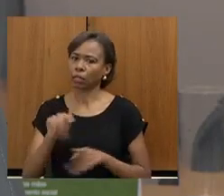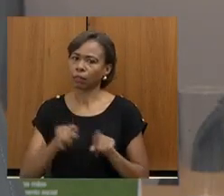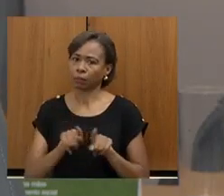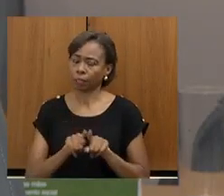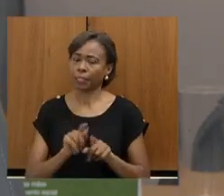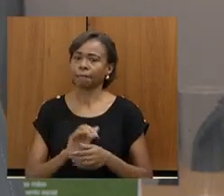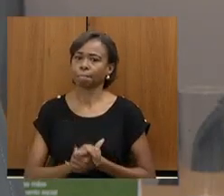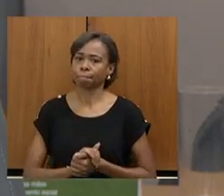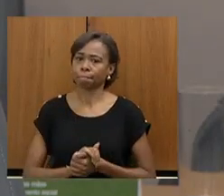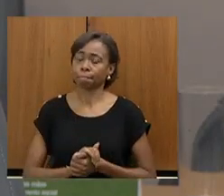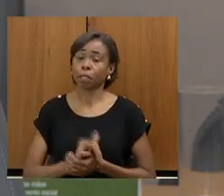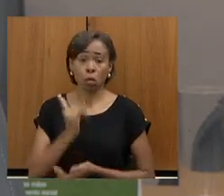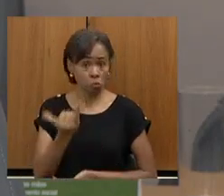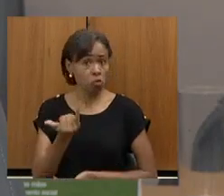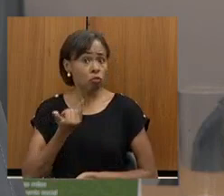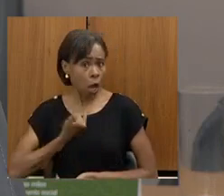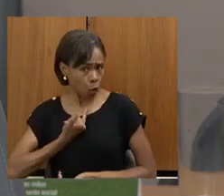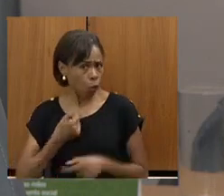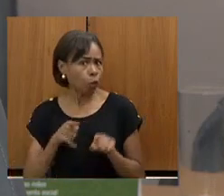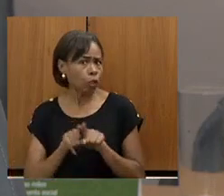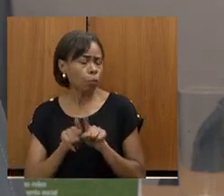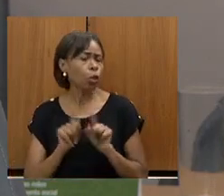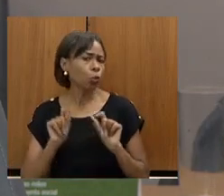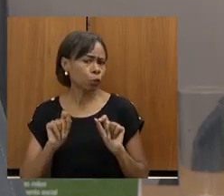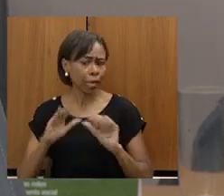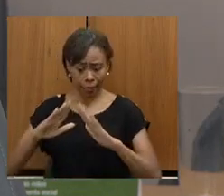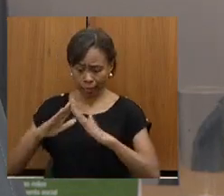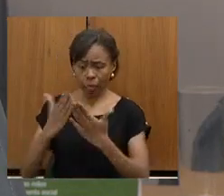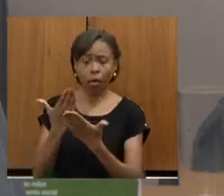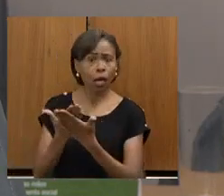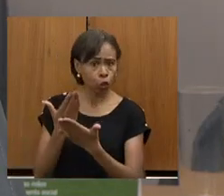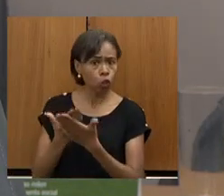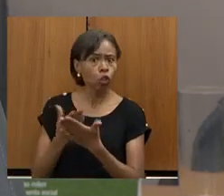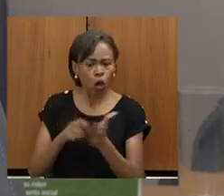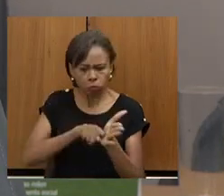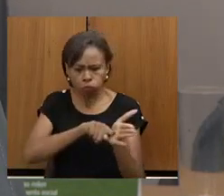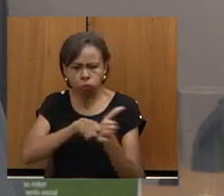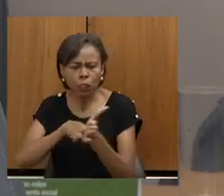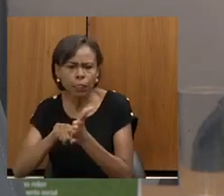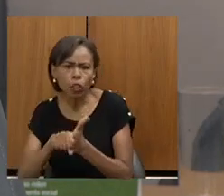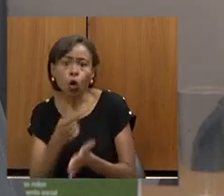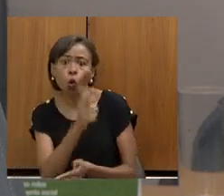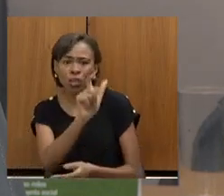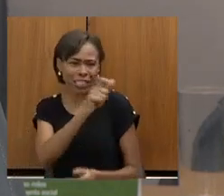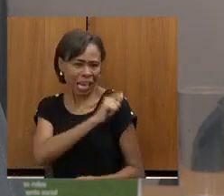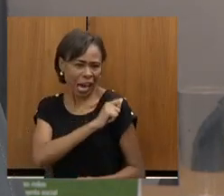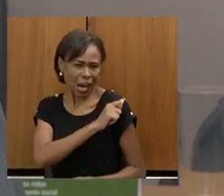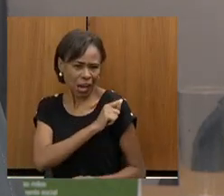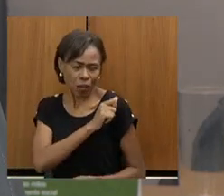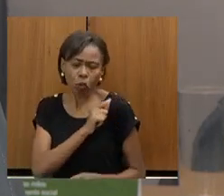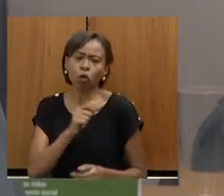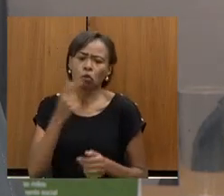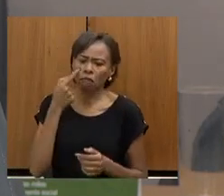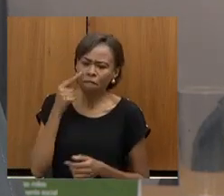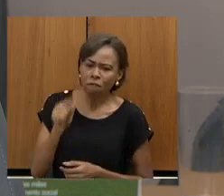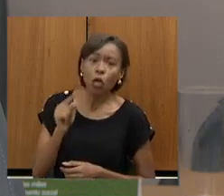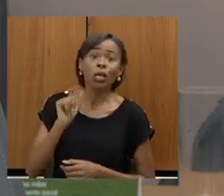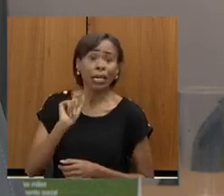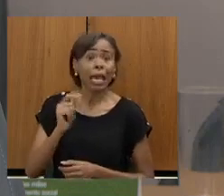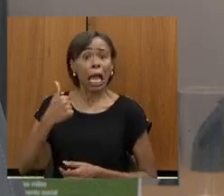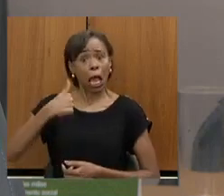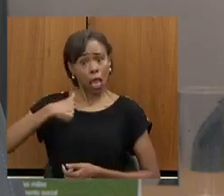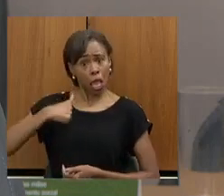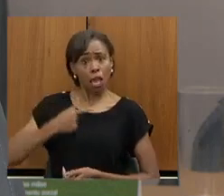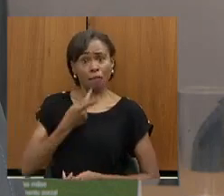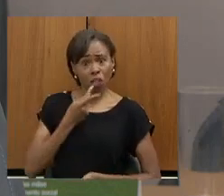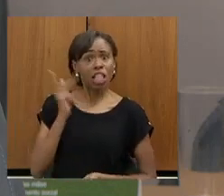E me informaram nessa reunião que a escola apurou os fatos com outros alunos e que a minha história era verdadeira.